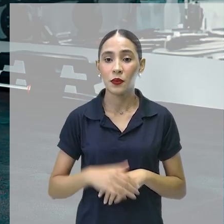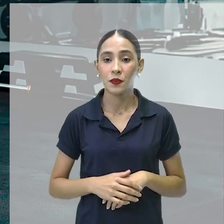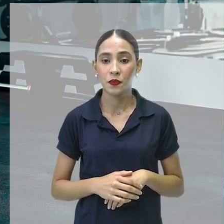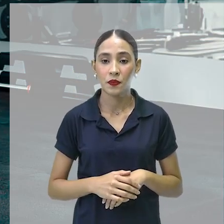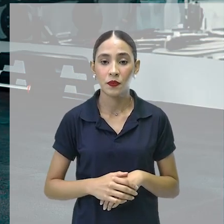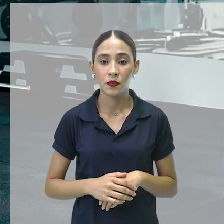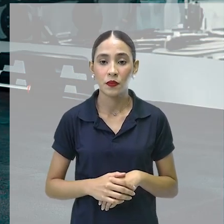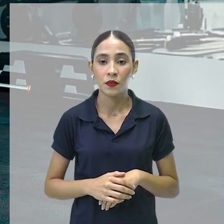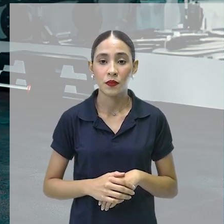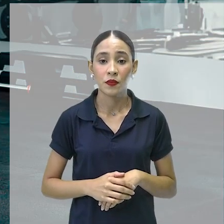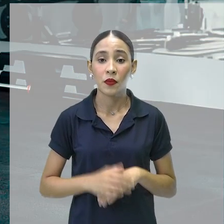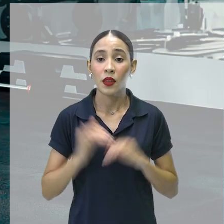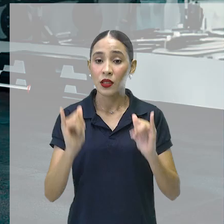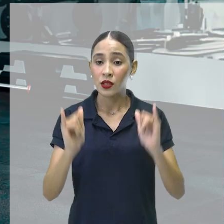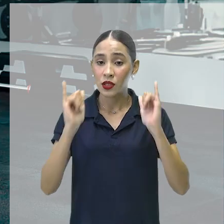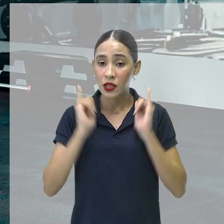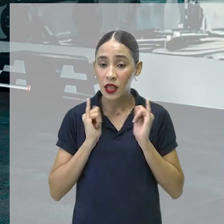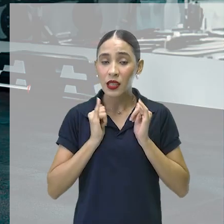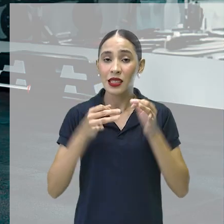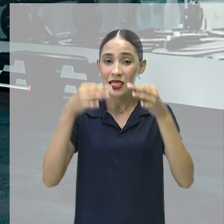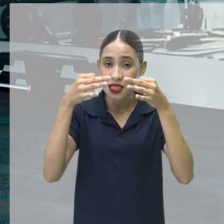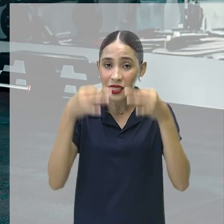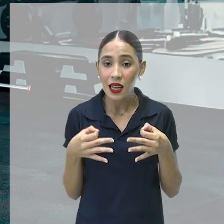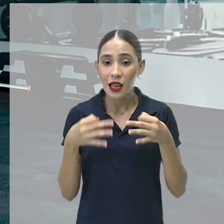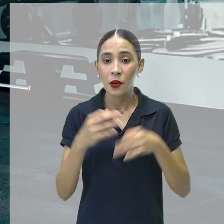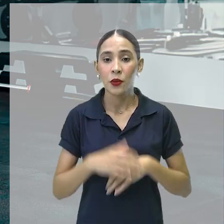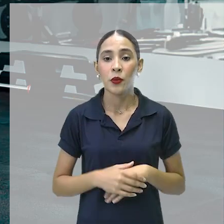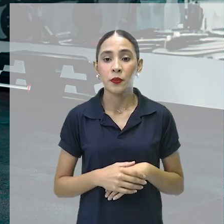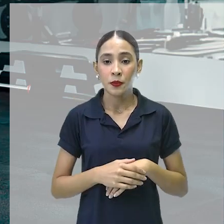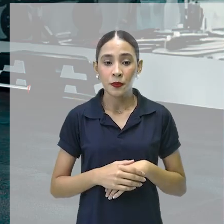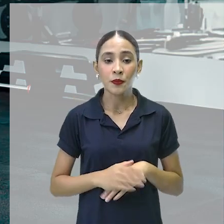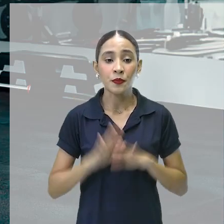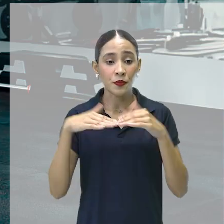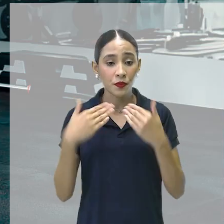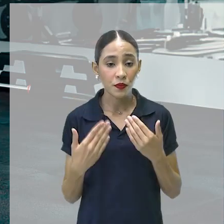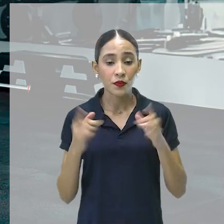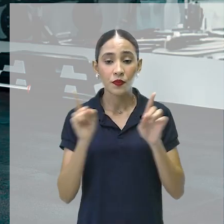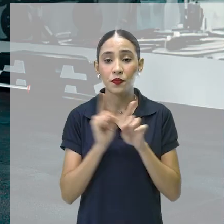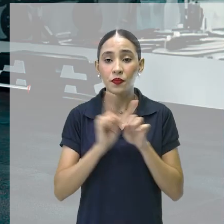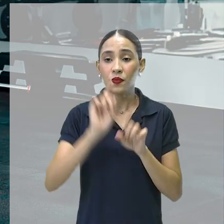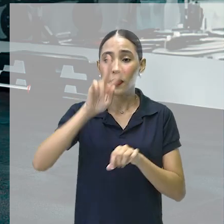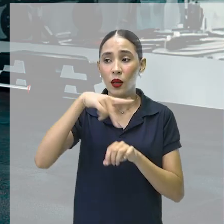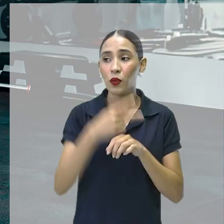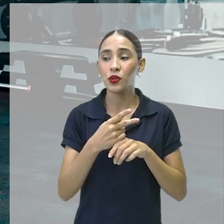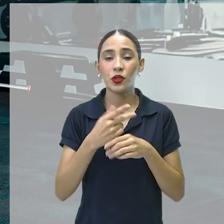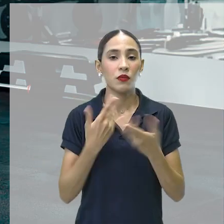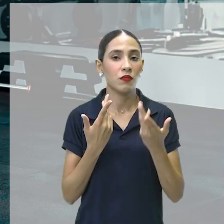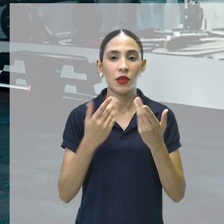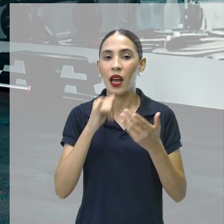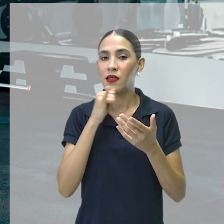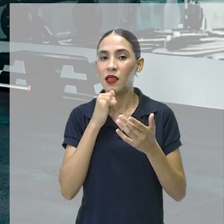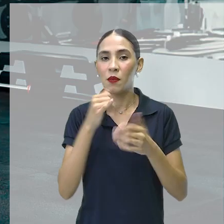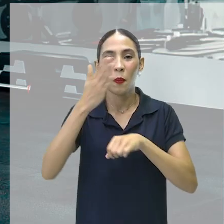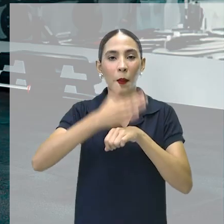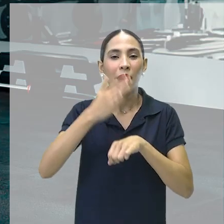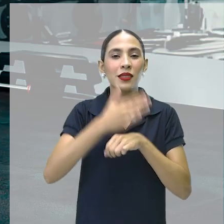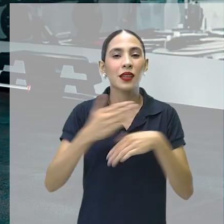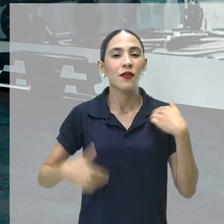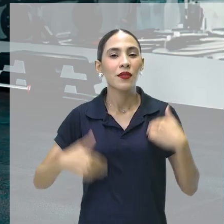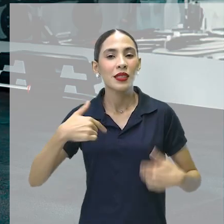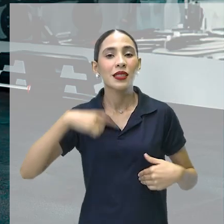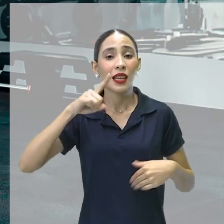ponto. Descanse corretamente. O descanso, depois de qualquer atividade física, é